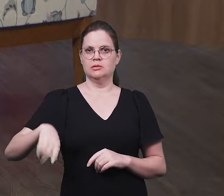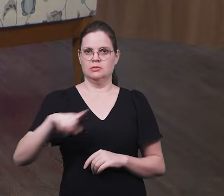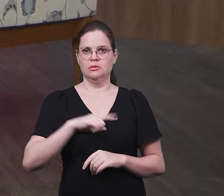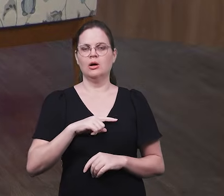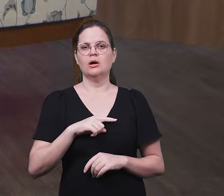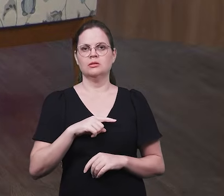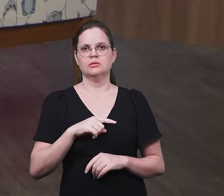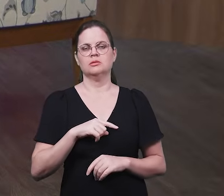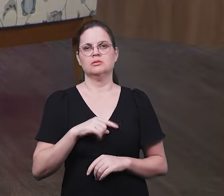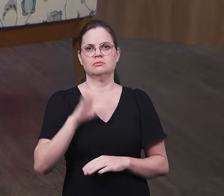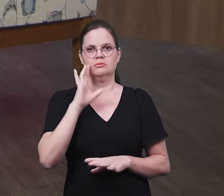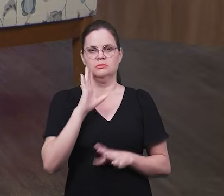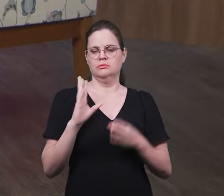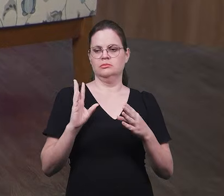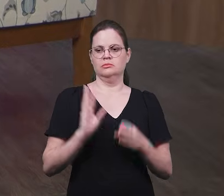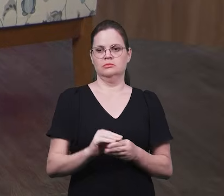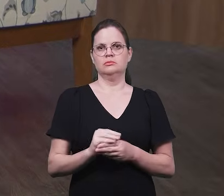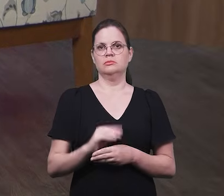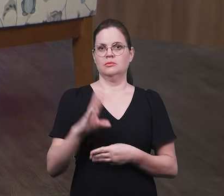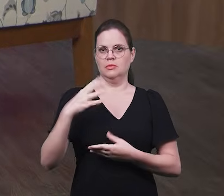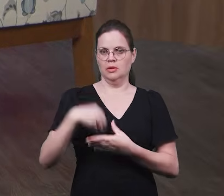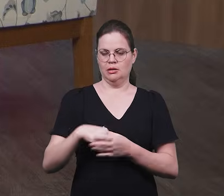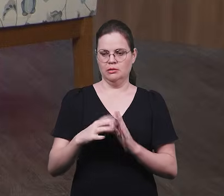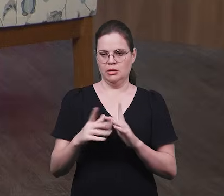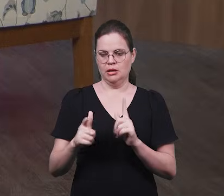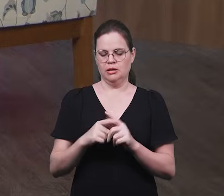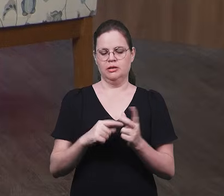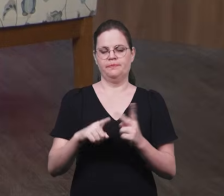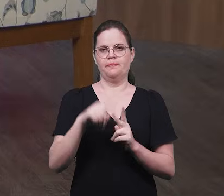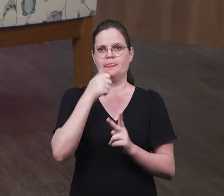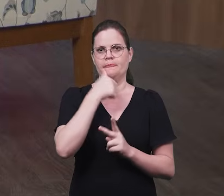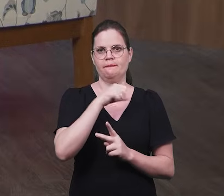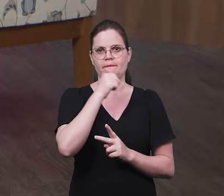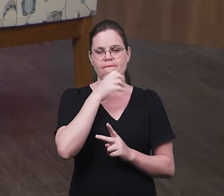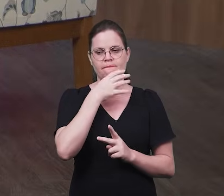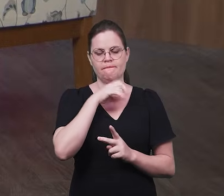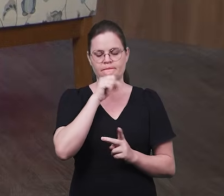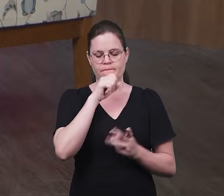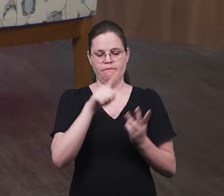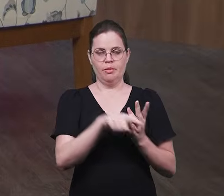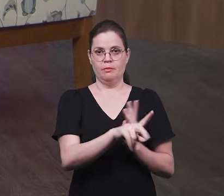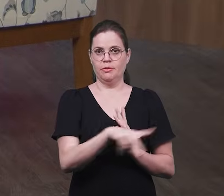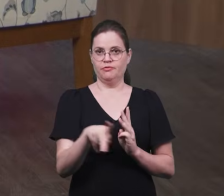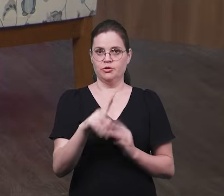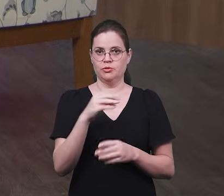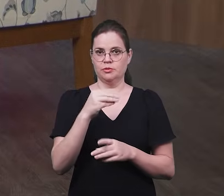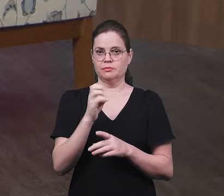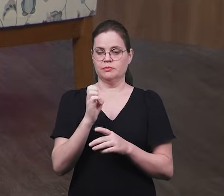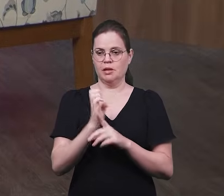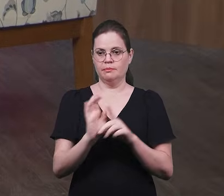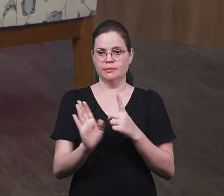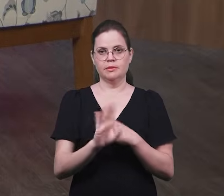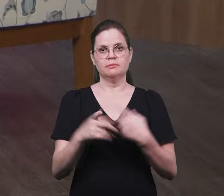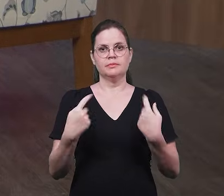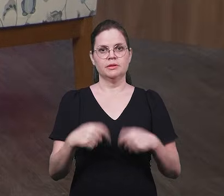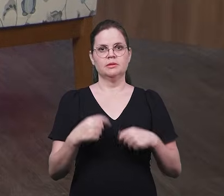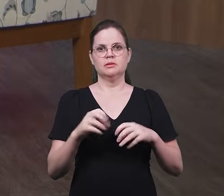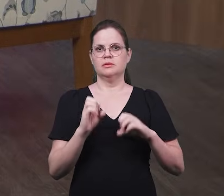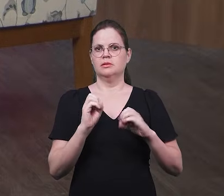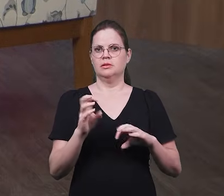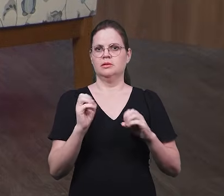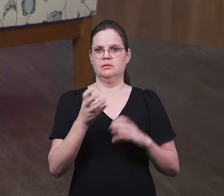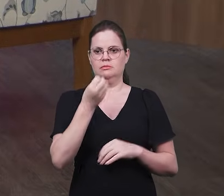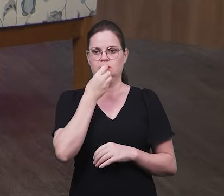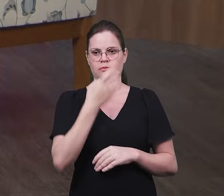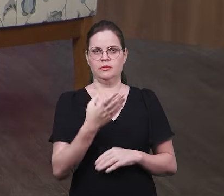Mas os nossos mestres, a igreja, os pais, precisam também estar preparados para ensinar muito